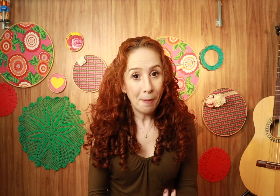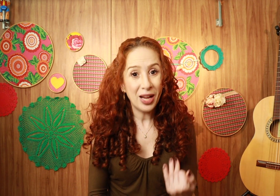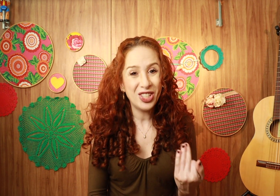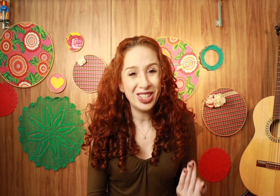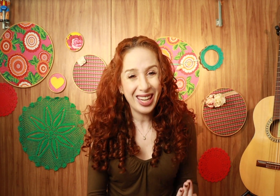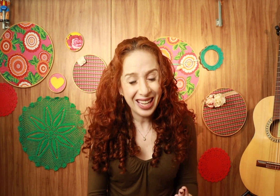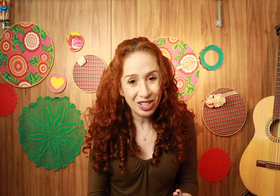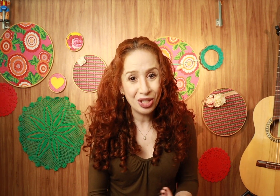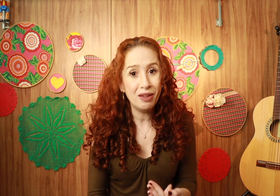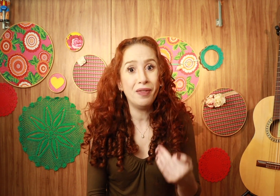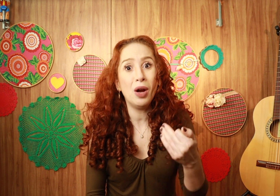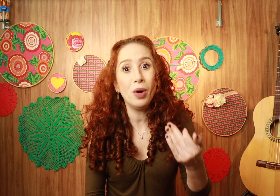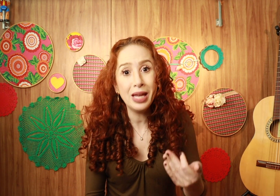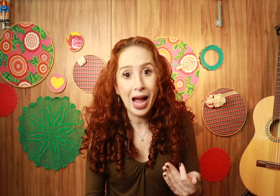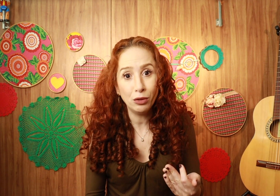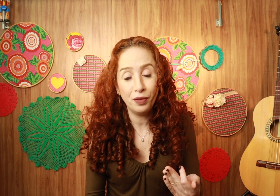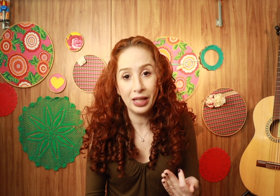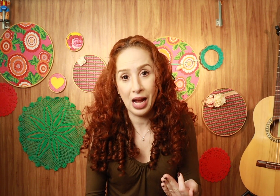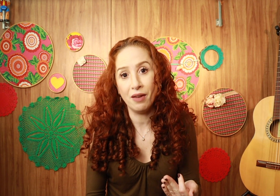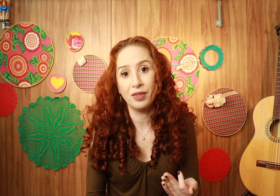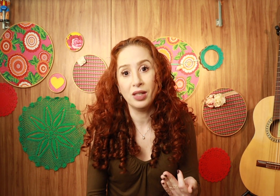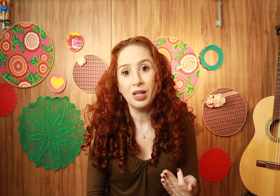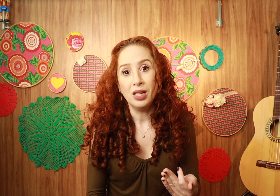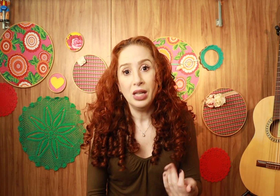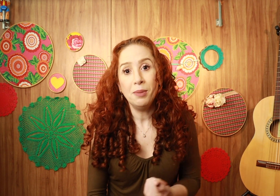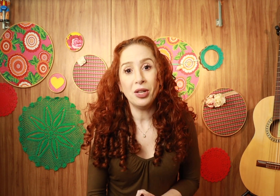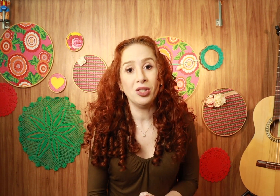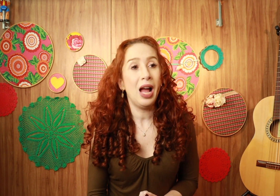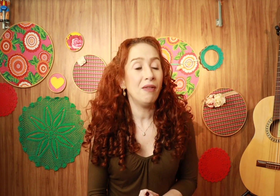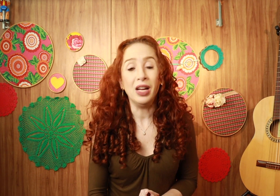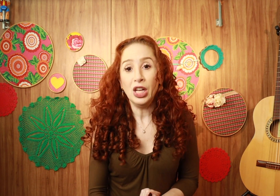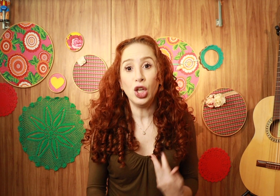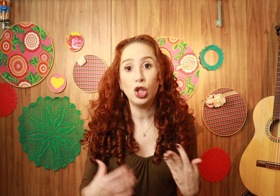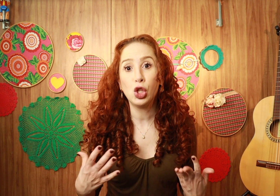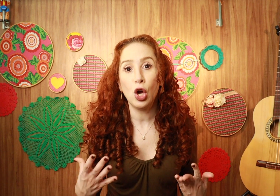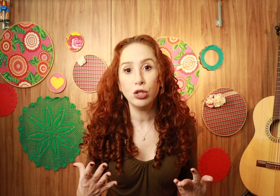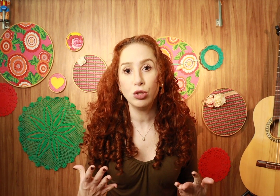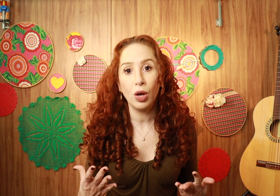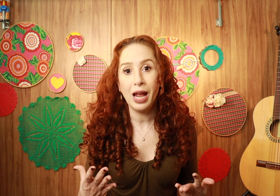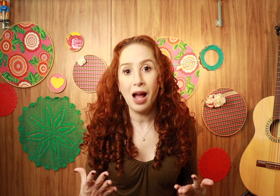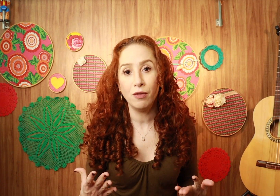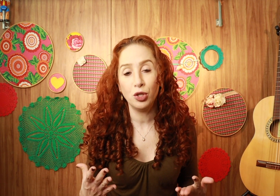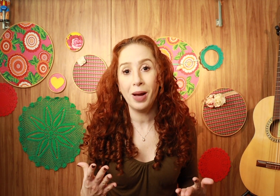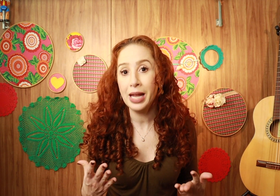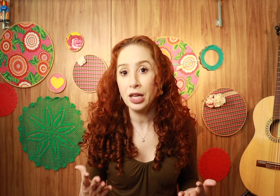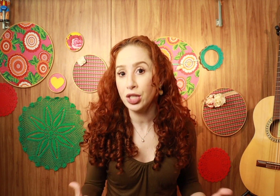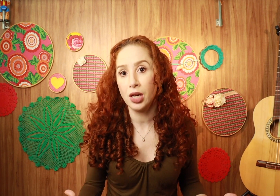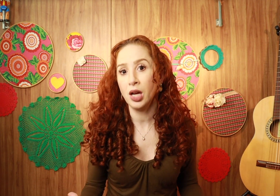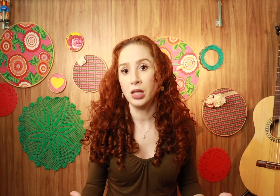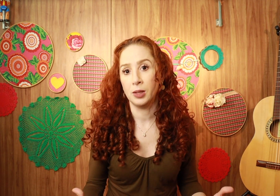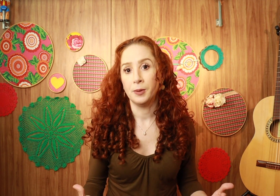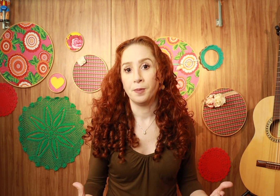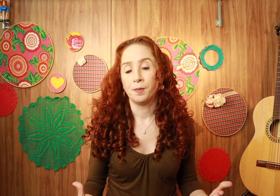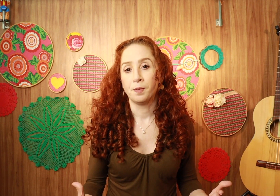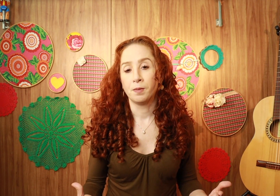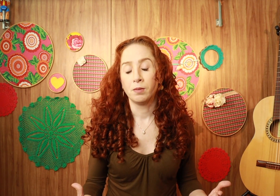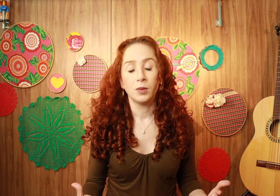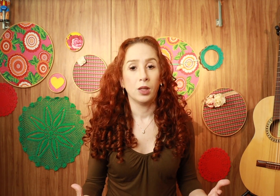passava, mais triste e envergonhado ficava. Imaginava que todos os olhavam de maneira